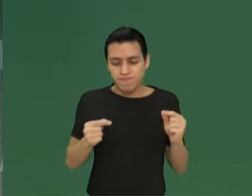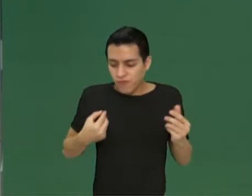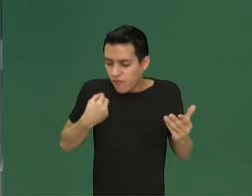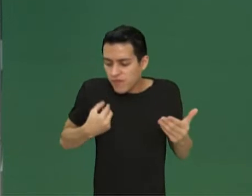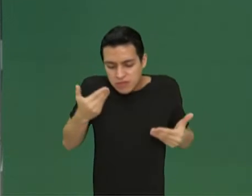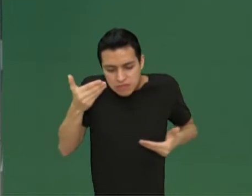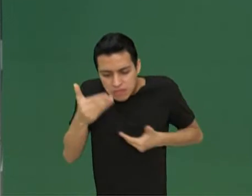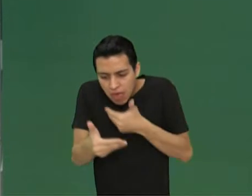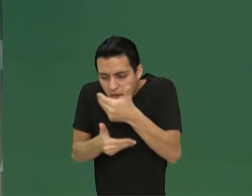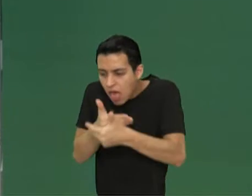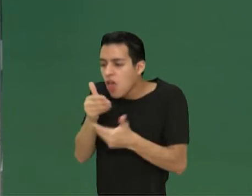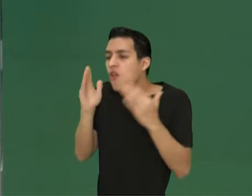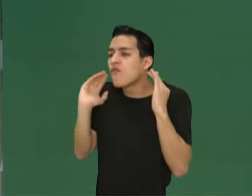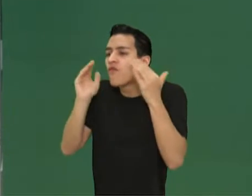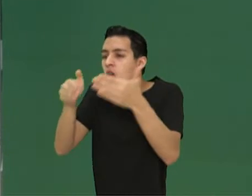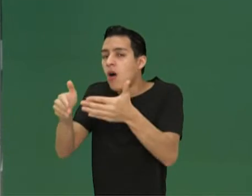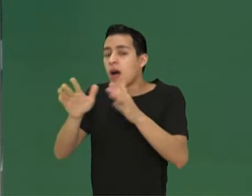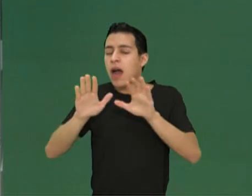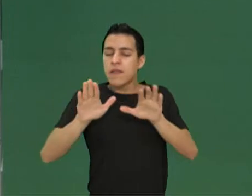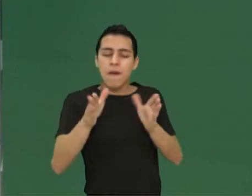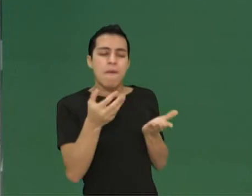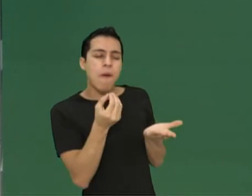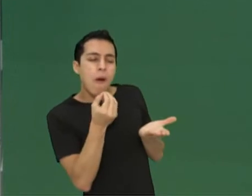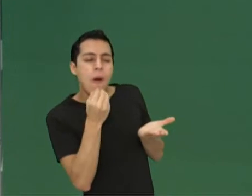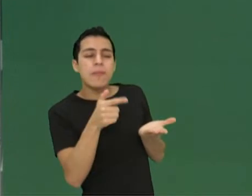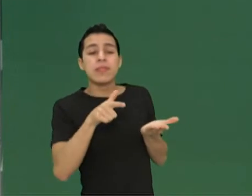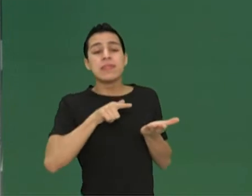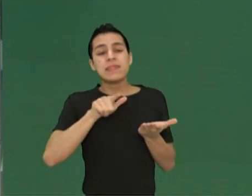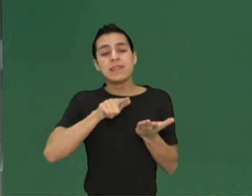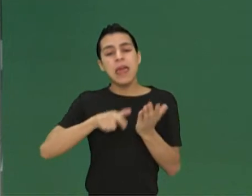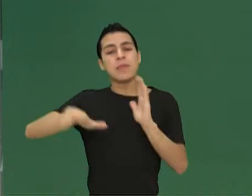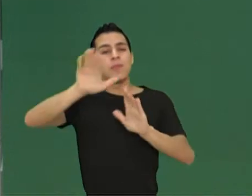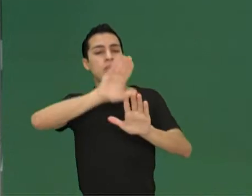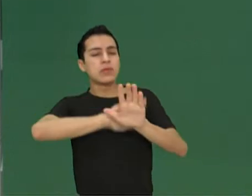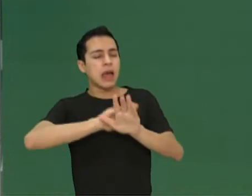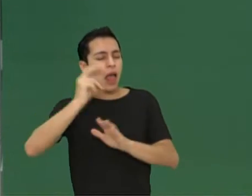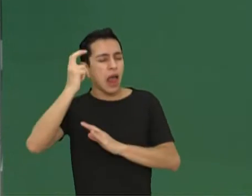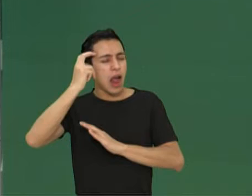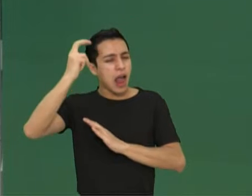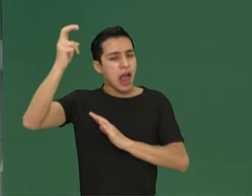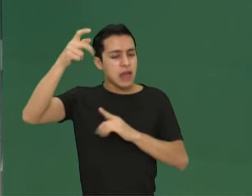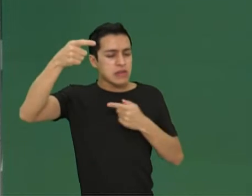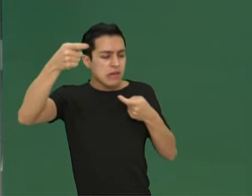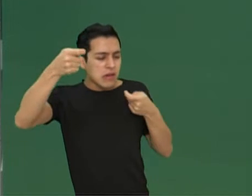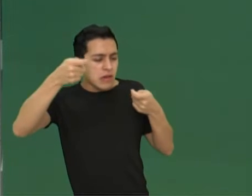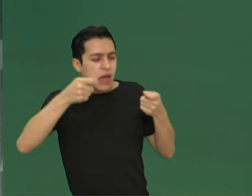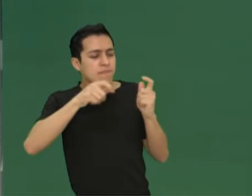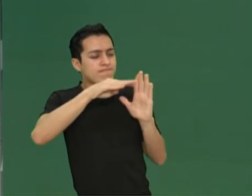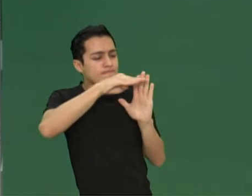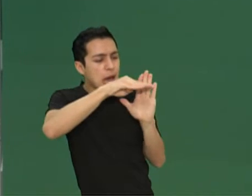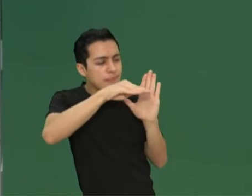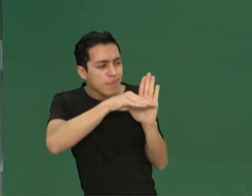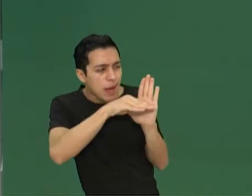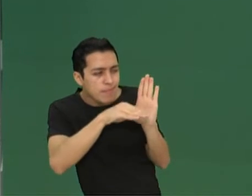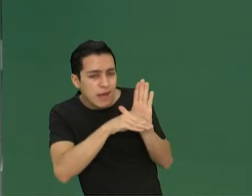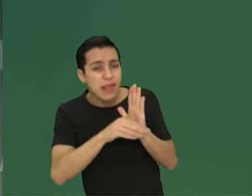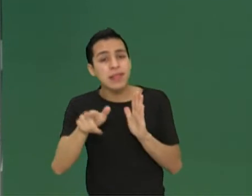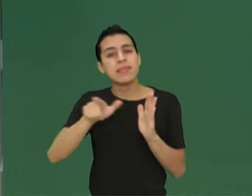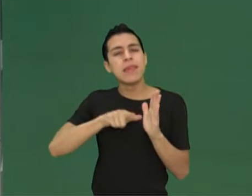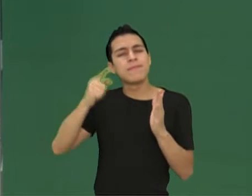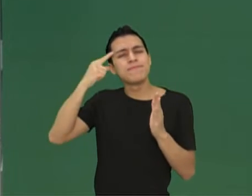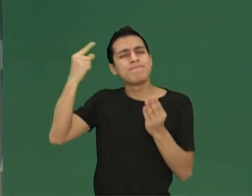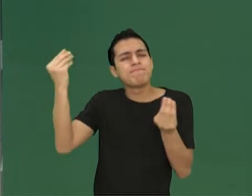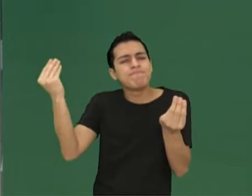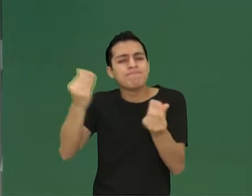finalidade. Logo, deve existir alguma inteligência, né, que regulamente tais finalidades, alguma inteligência